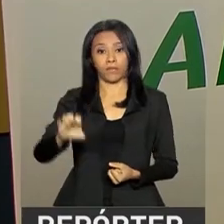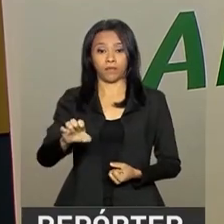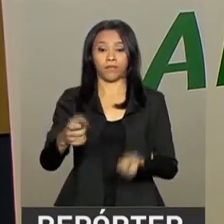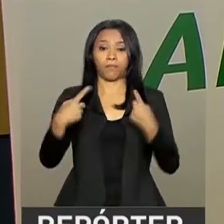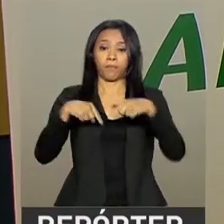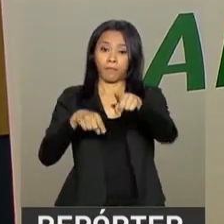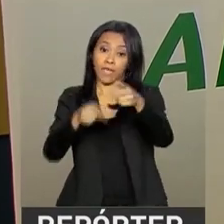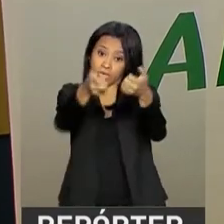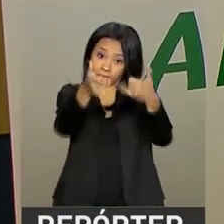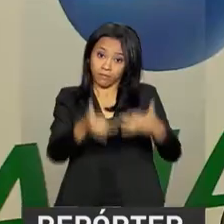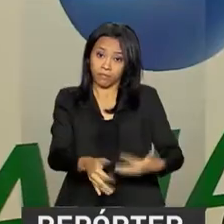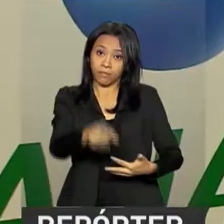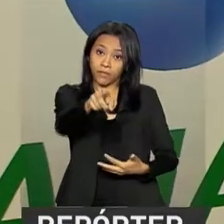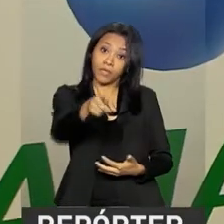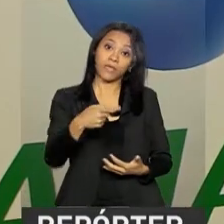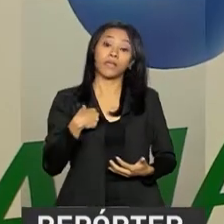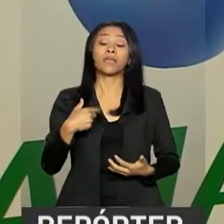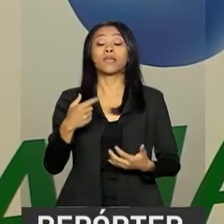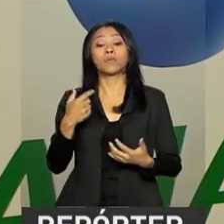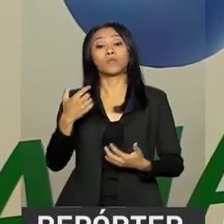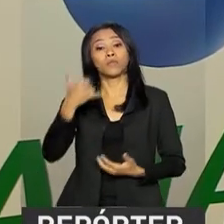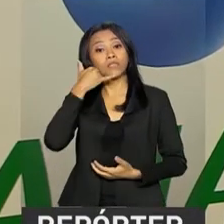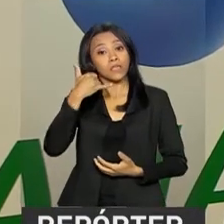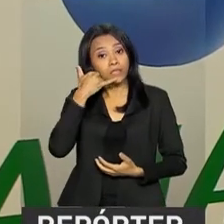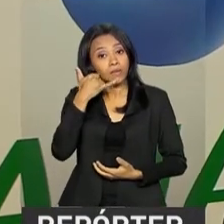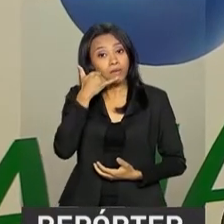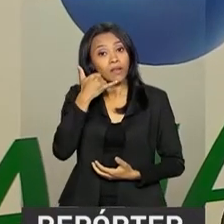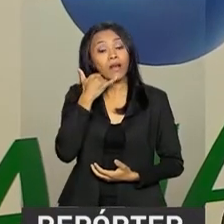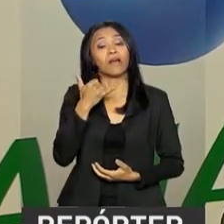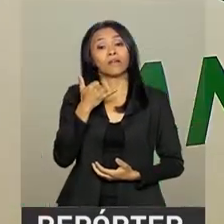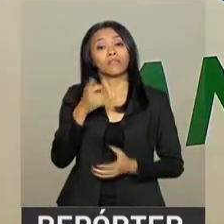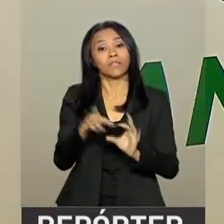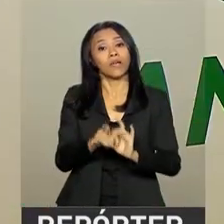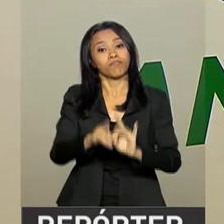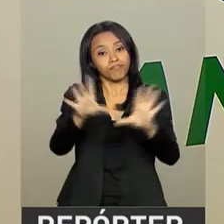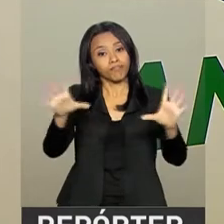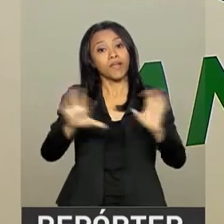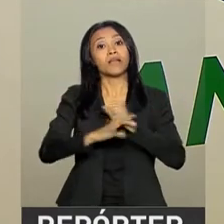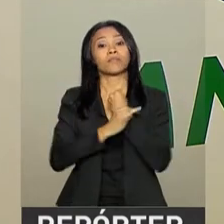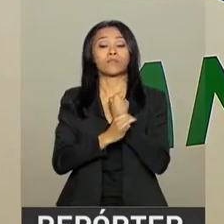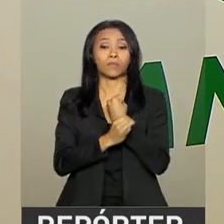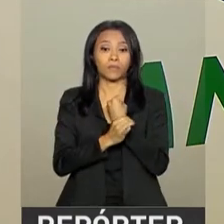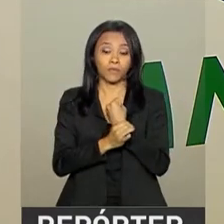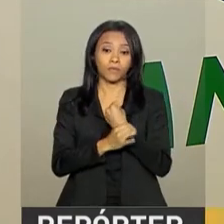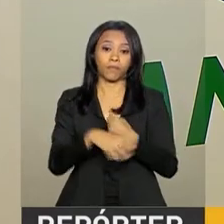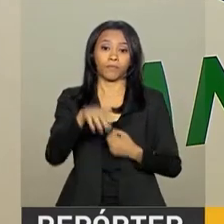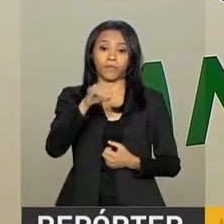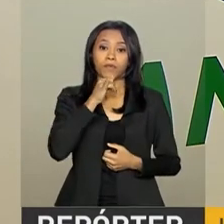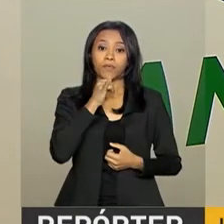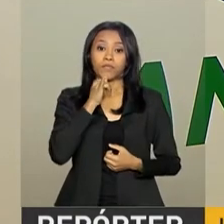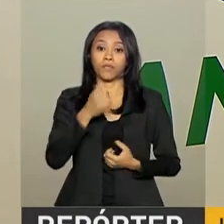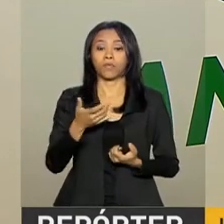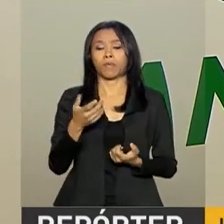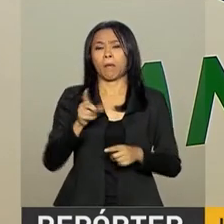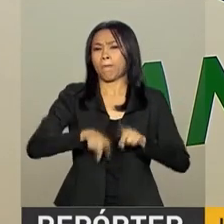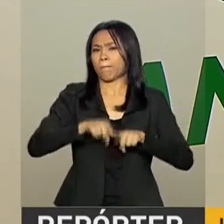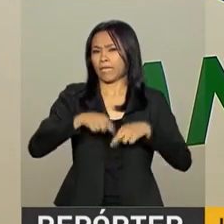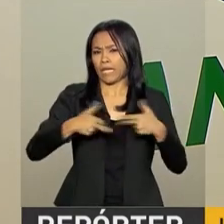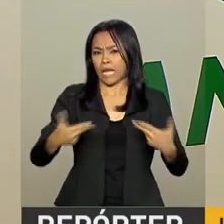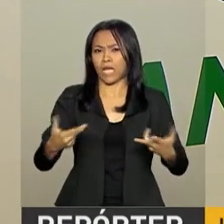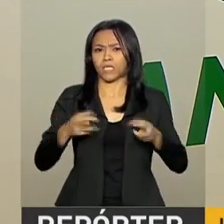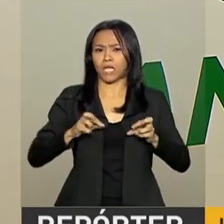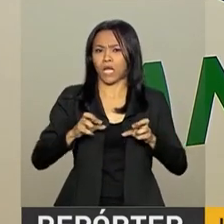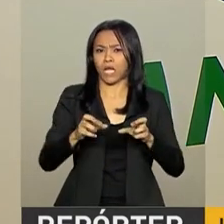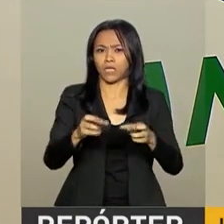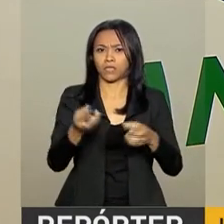os aparelhos autorizados garantem também a segurança dos usuários. Questões de materiais cancerígenos não podem